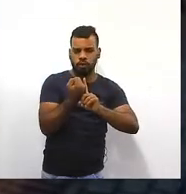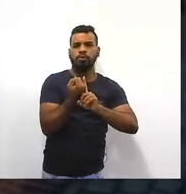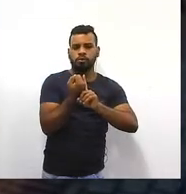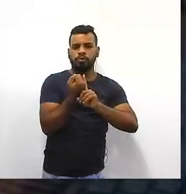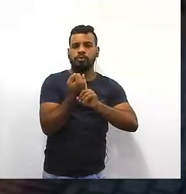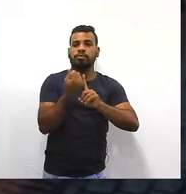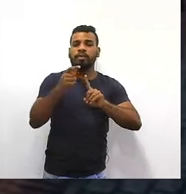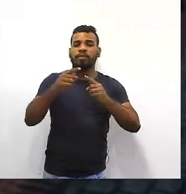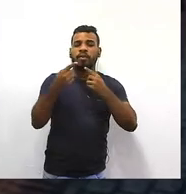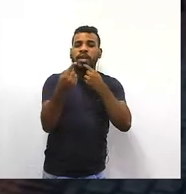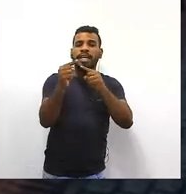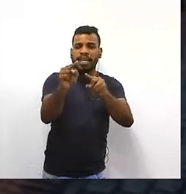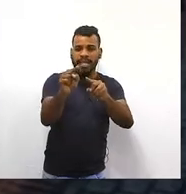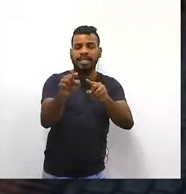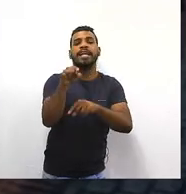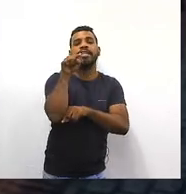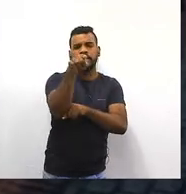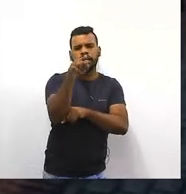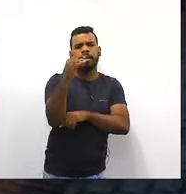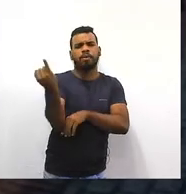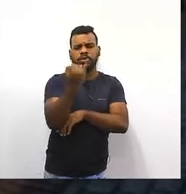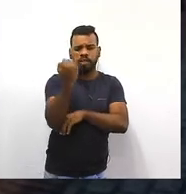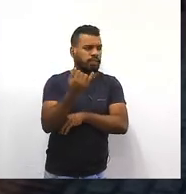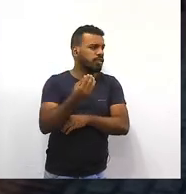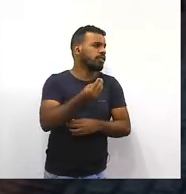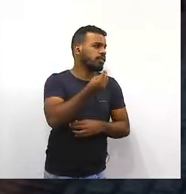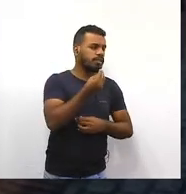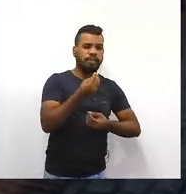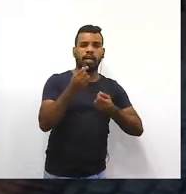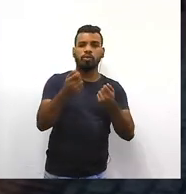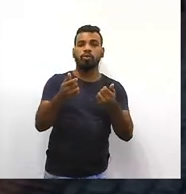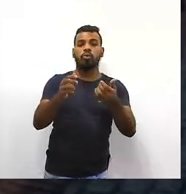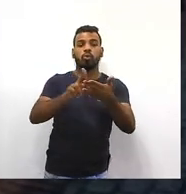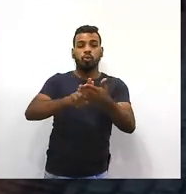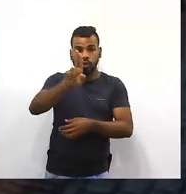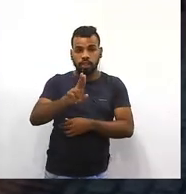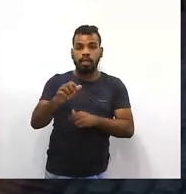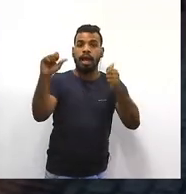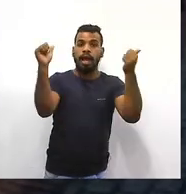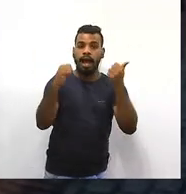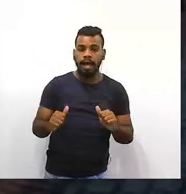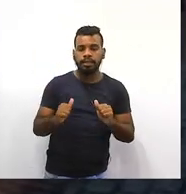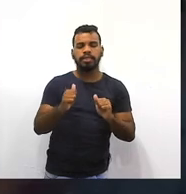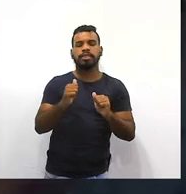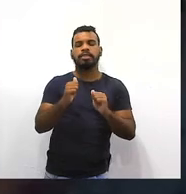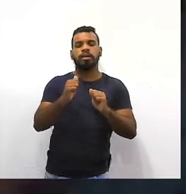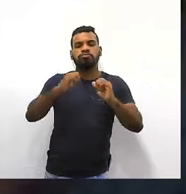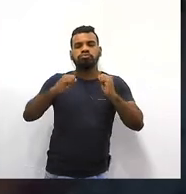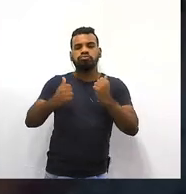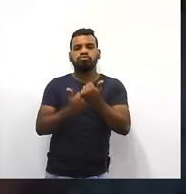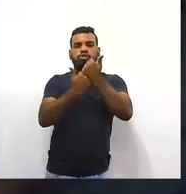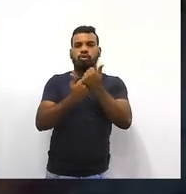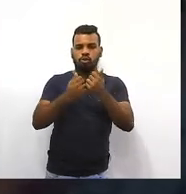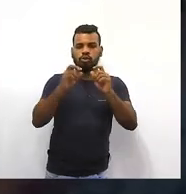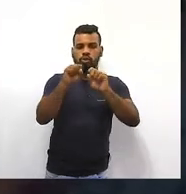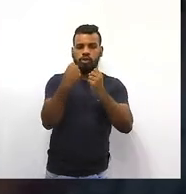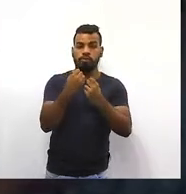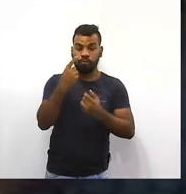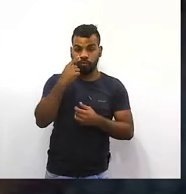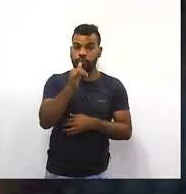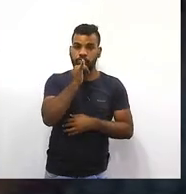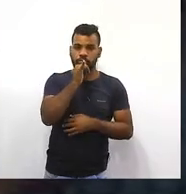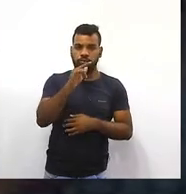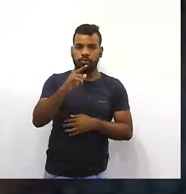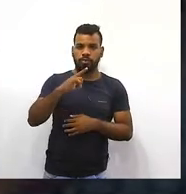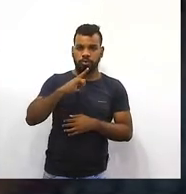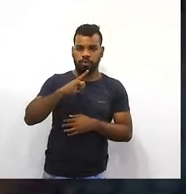uma crítica. E isso é muito importante, é usar da arte como engajamento social. Então eu tenho aqui, olha, abre-se